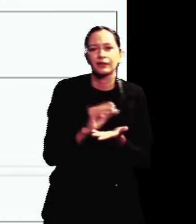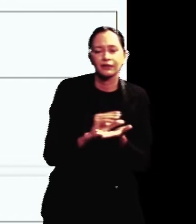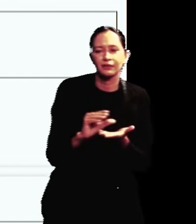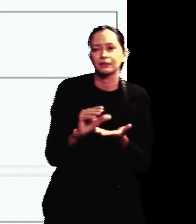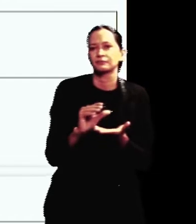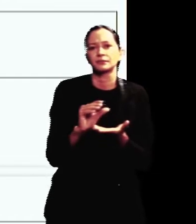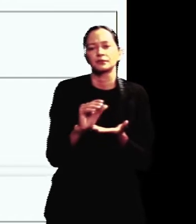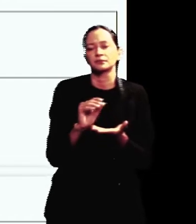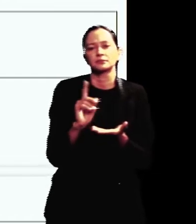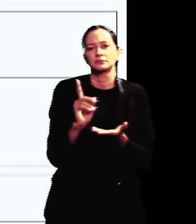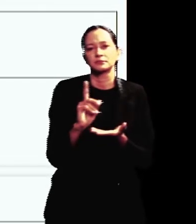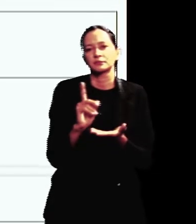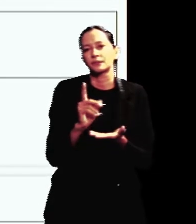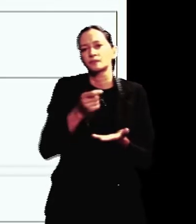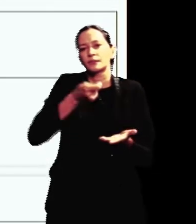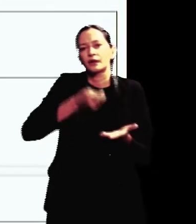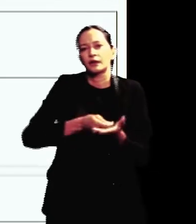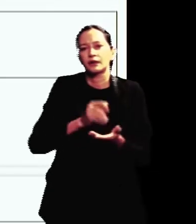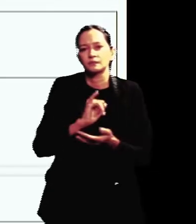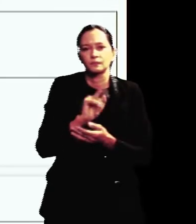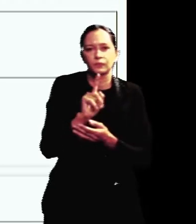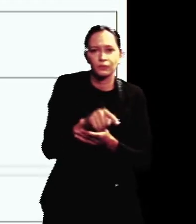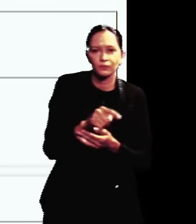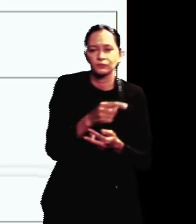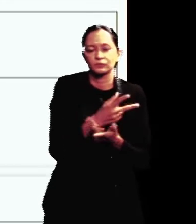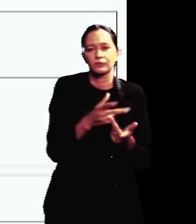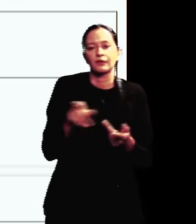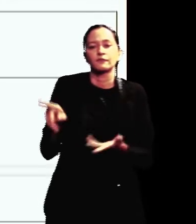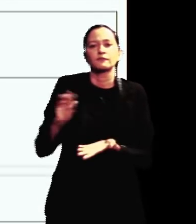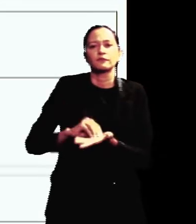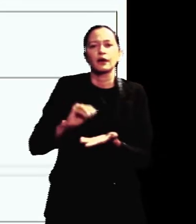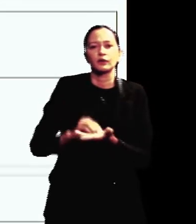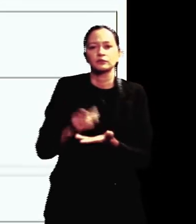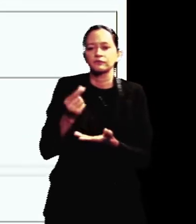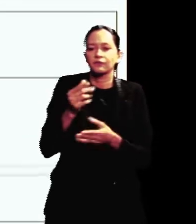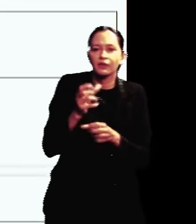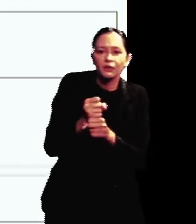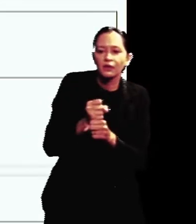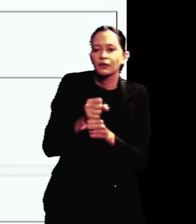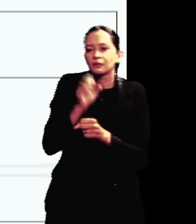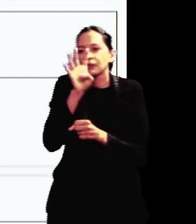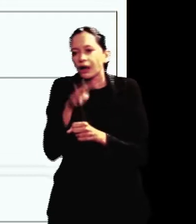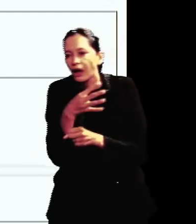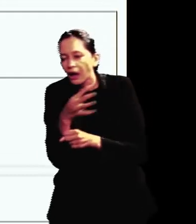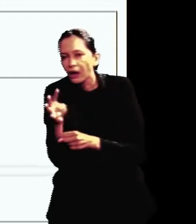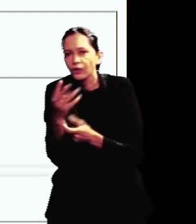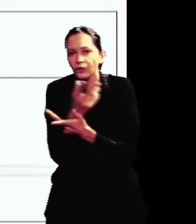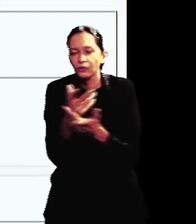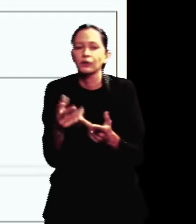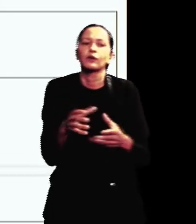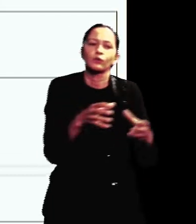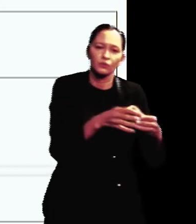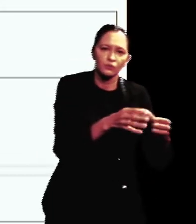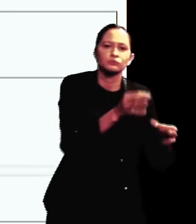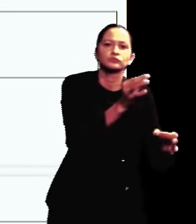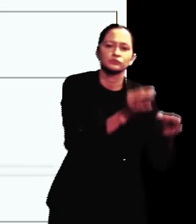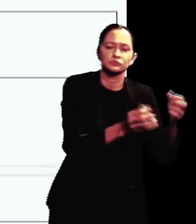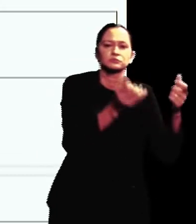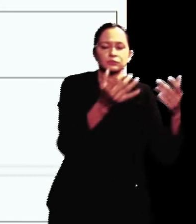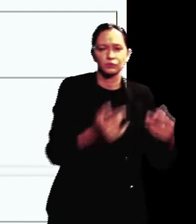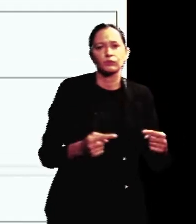receitas, sem apresentar estimativa do impacto orçamentário financeiro. Procuradoria da Câmara manifestou pela